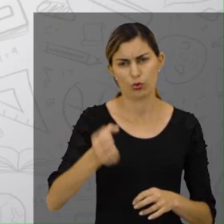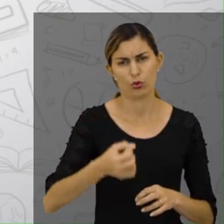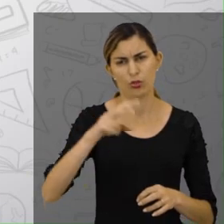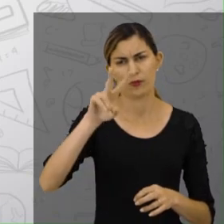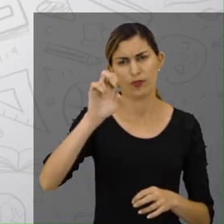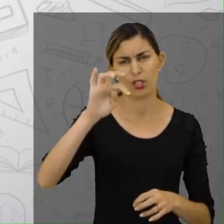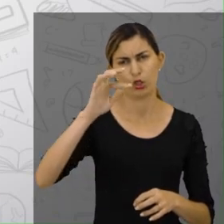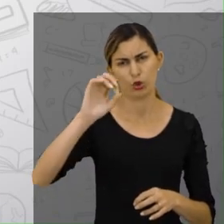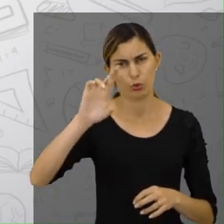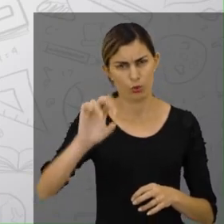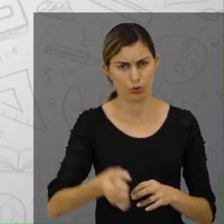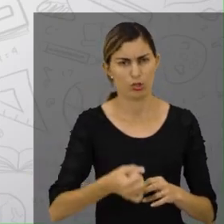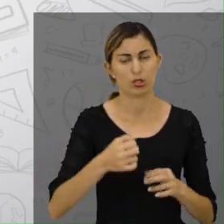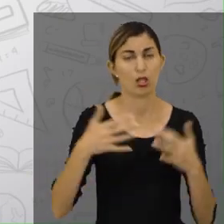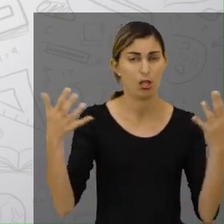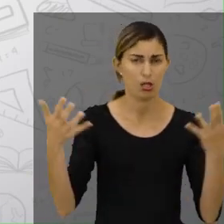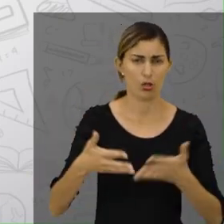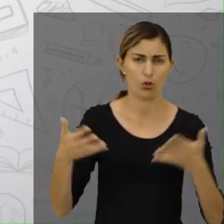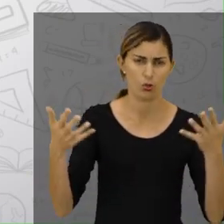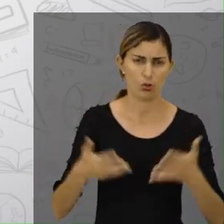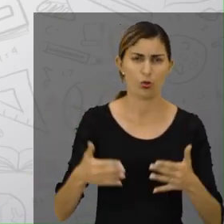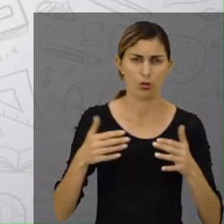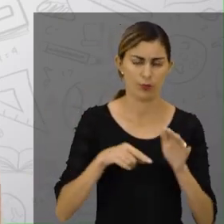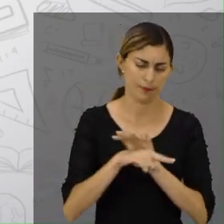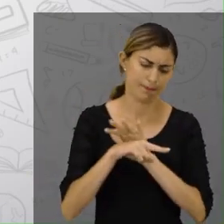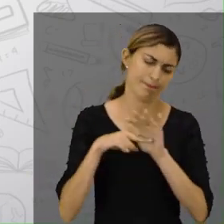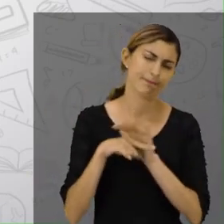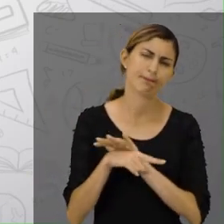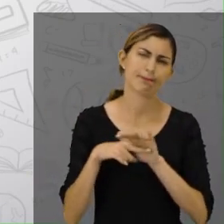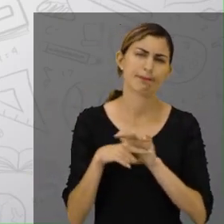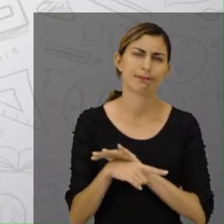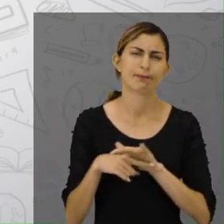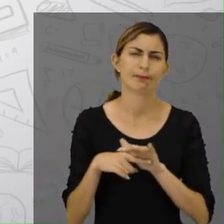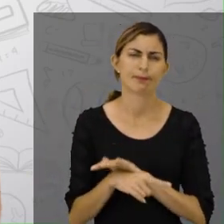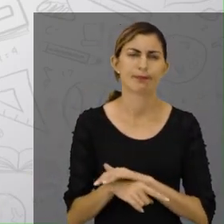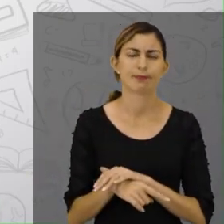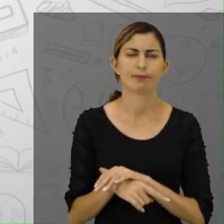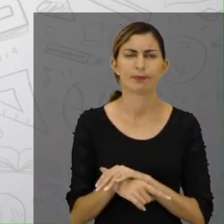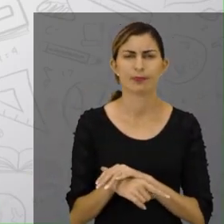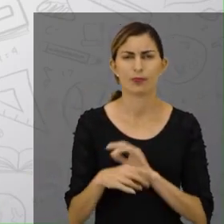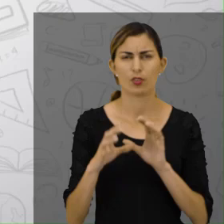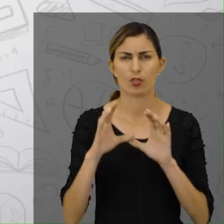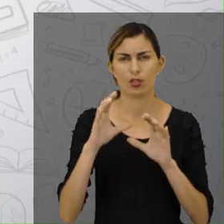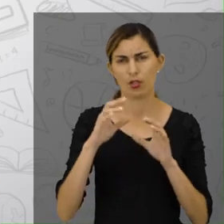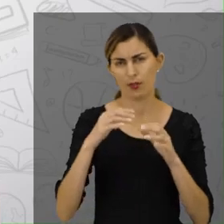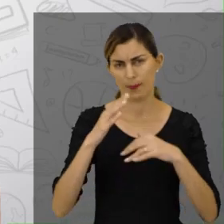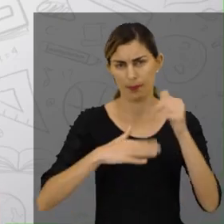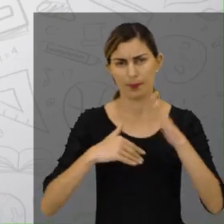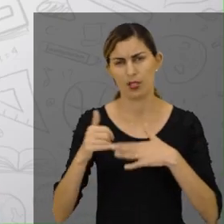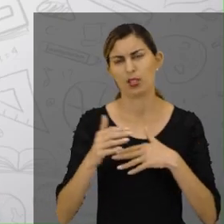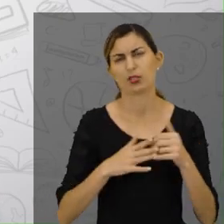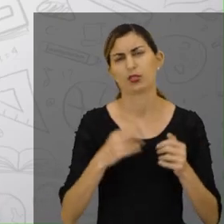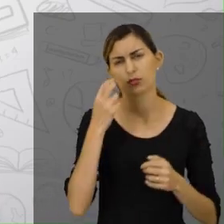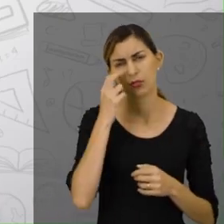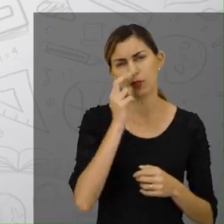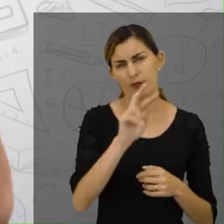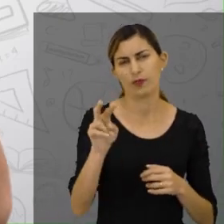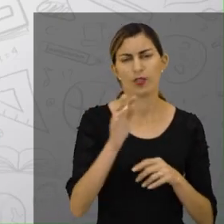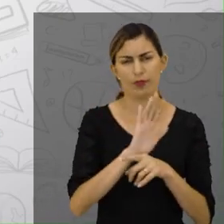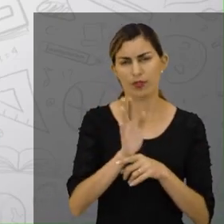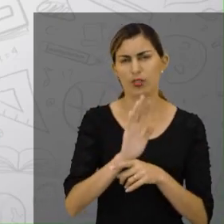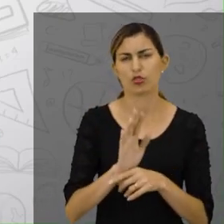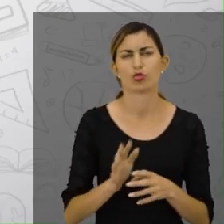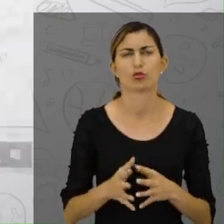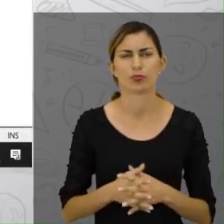e dos vetores. Agora, vamos analisar o nosso código-fonte de maneira prática. Veja